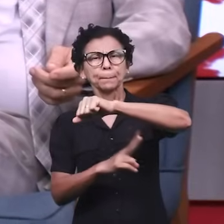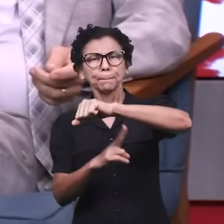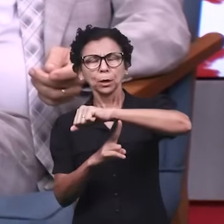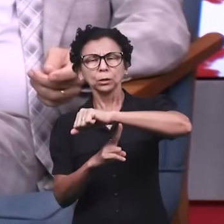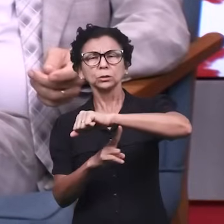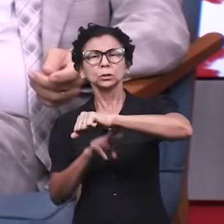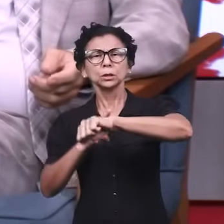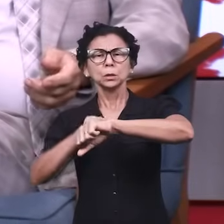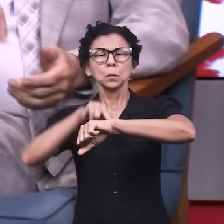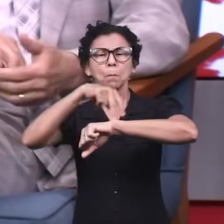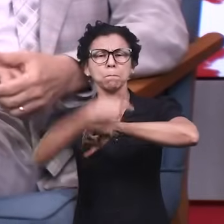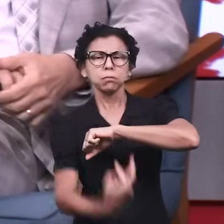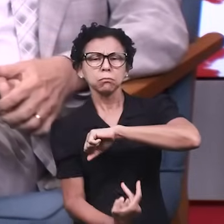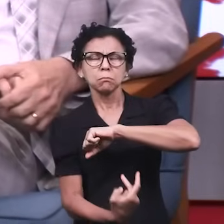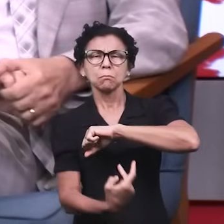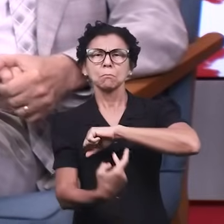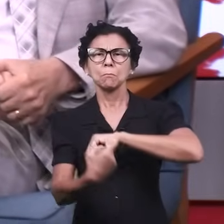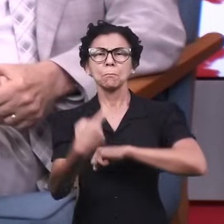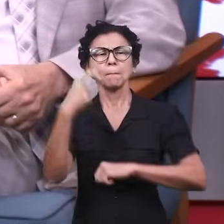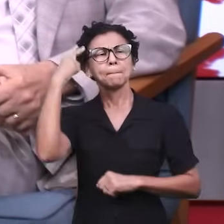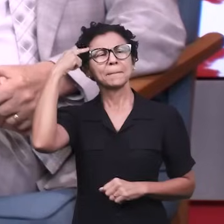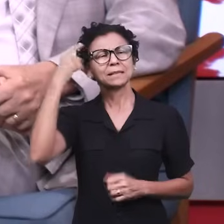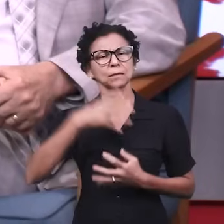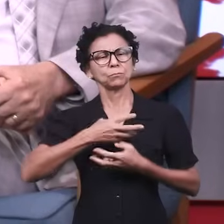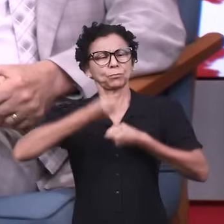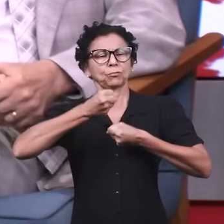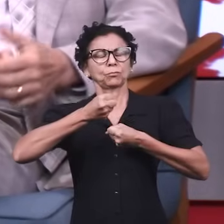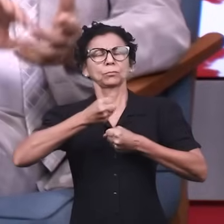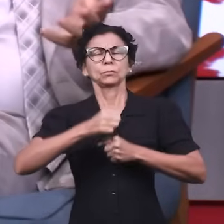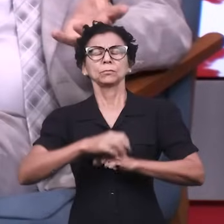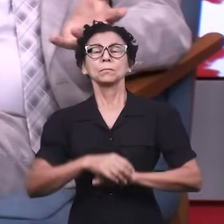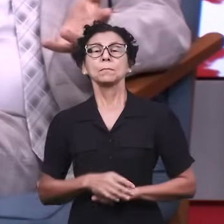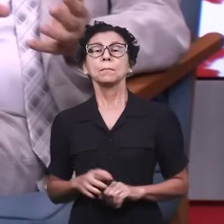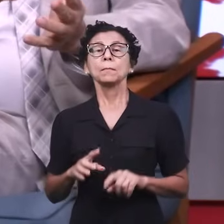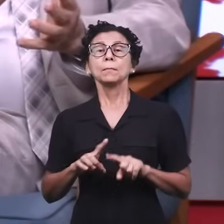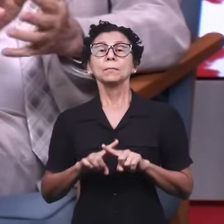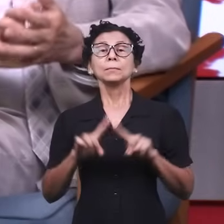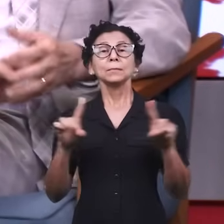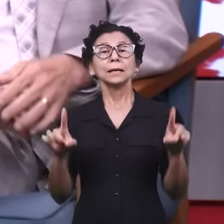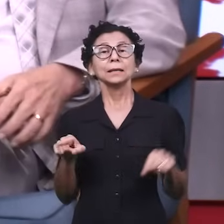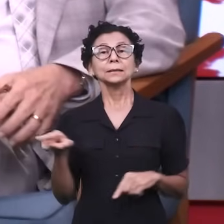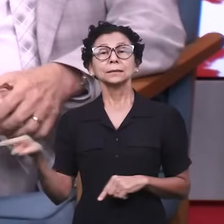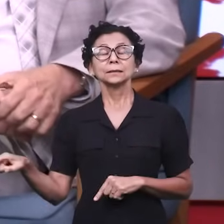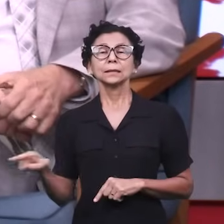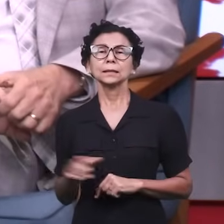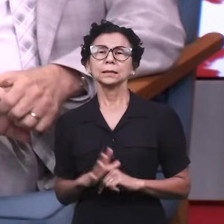ali pela porta da igreja, viu os louvores e subiu.